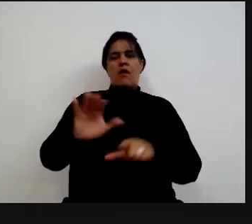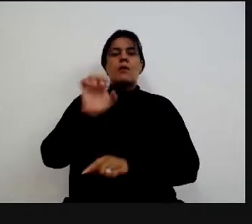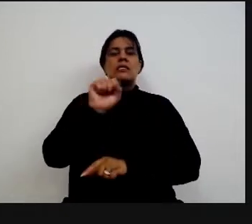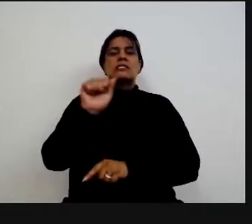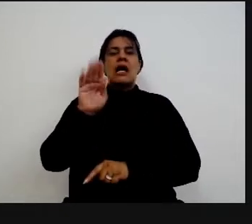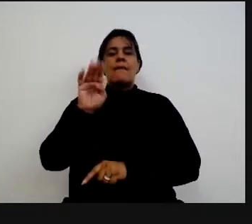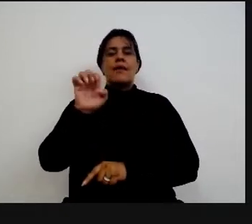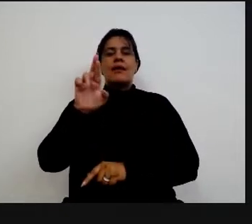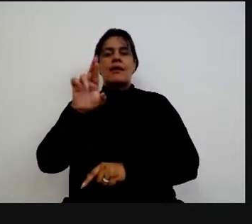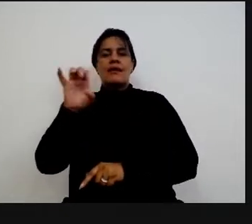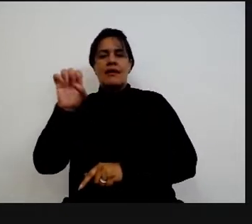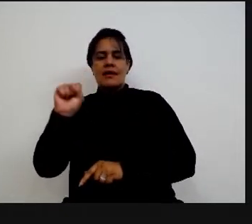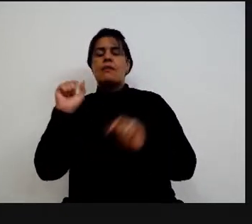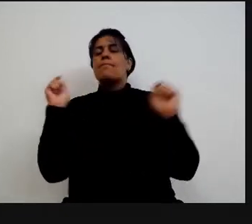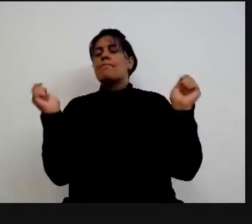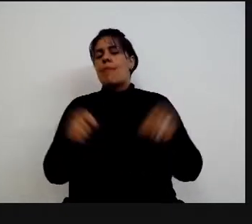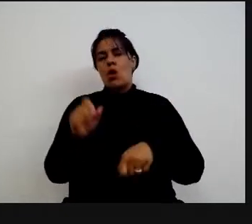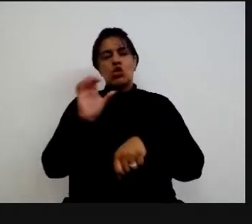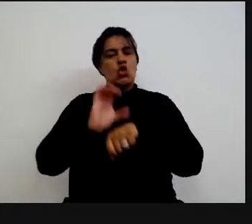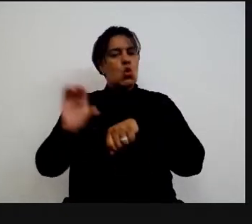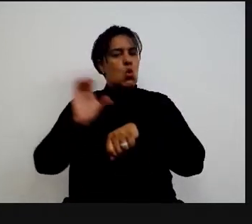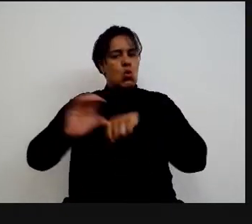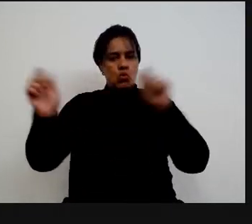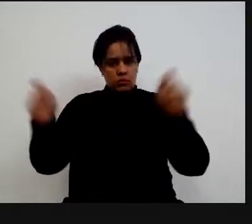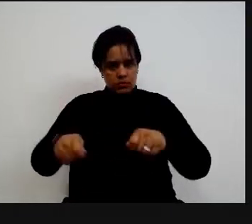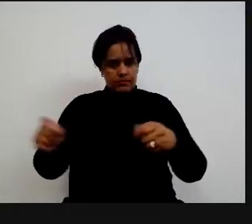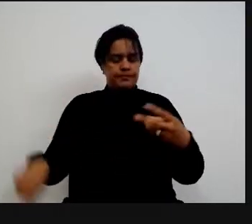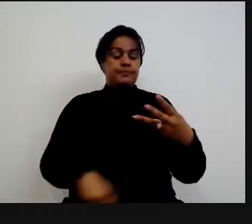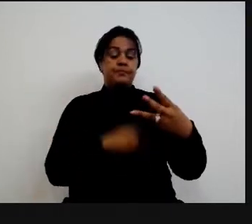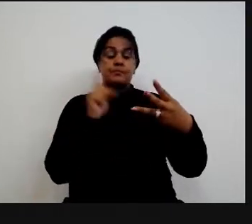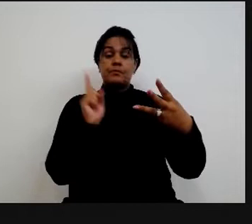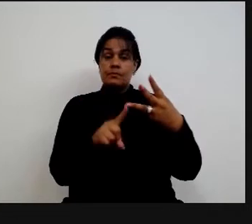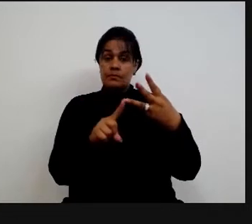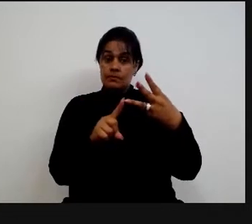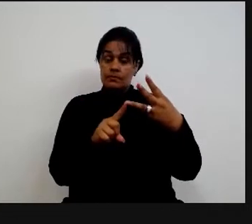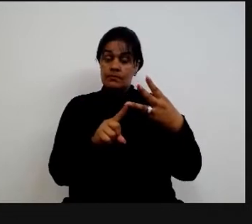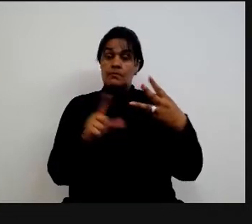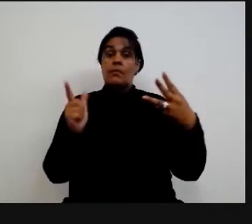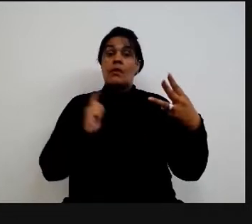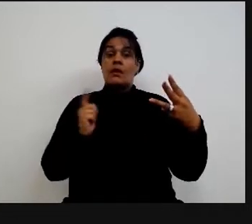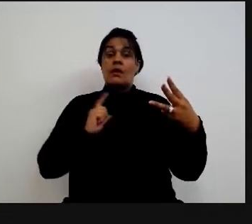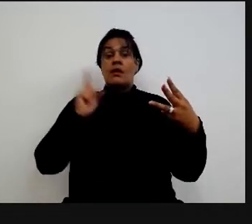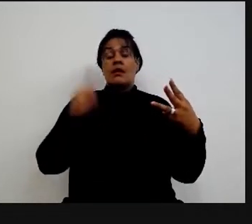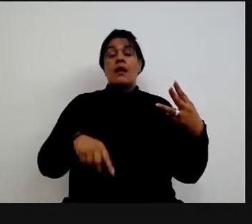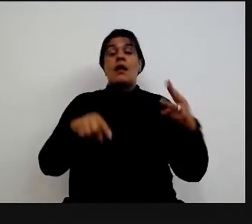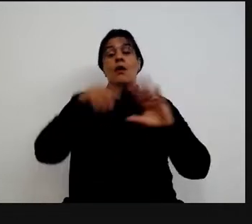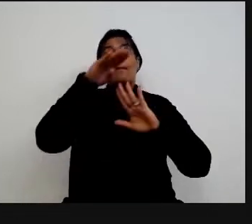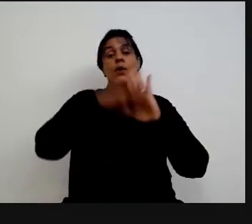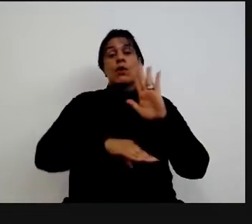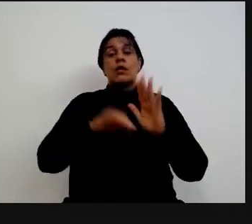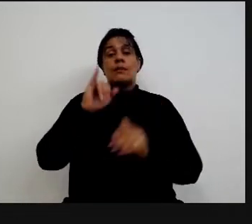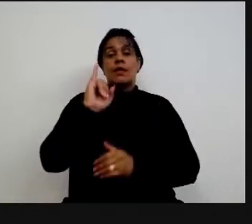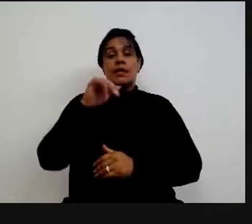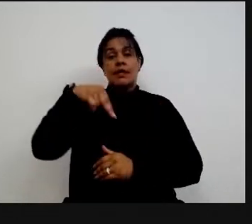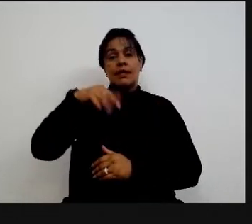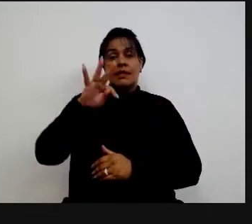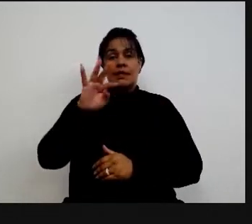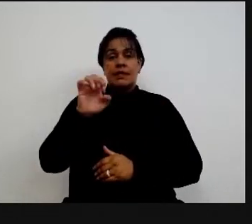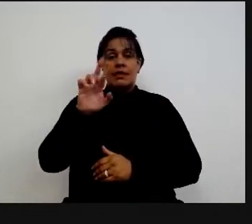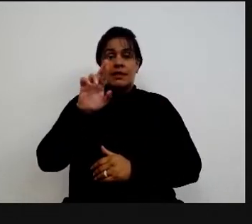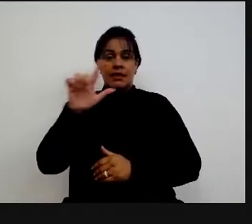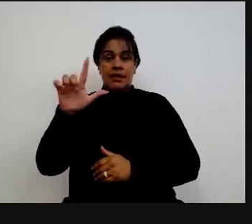fazer um curso, se inscrever e fazer um curso e se capacitar. Nós temos a área do programa Interleges, que atende